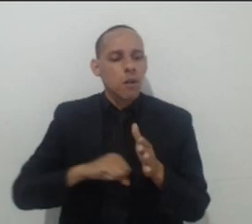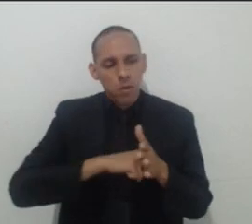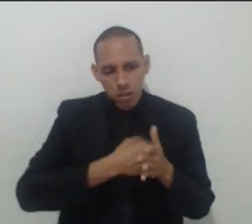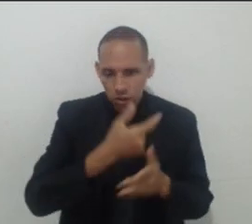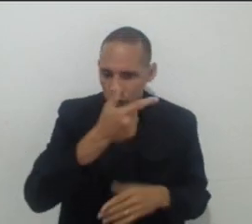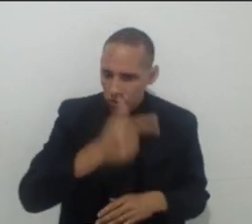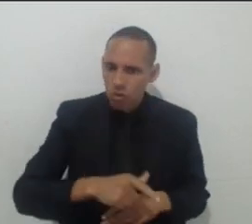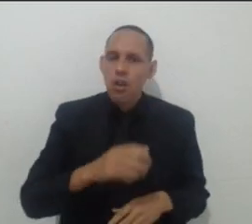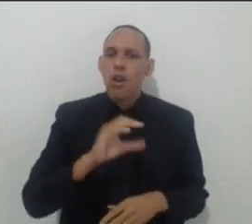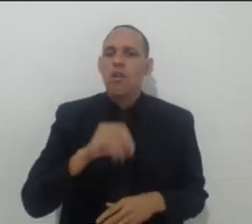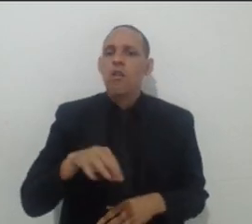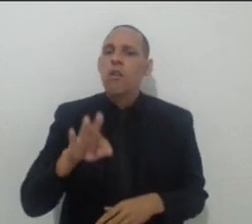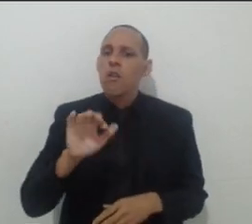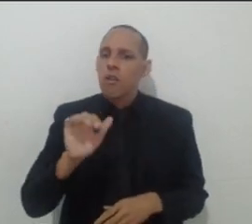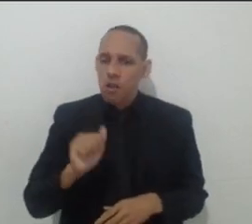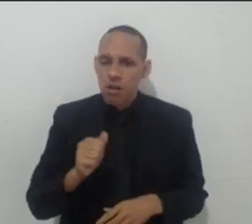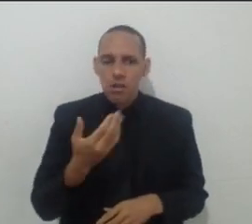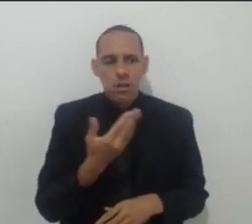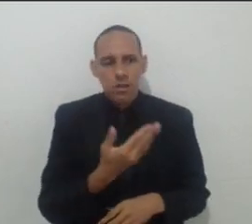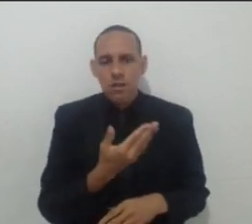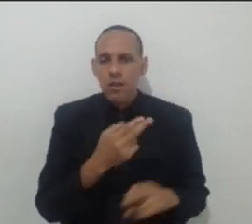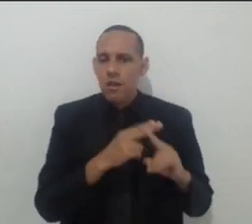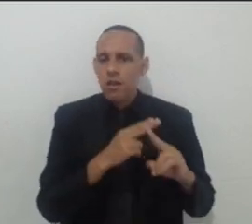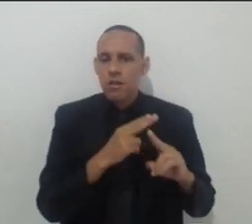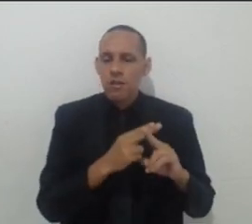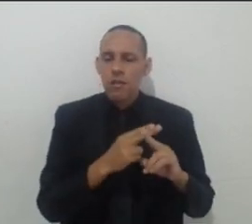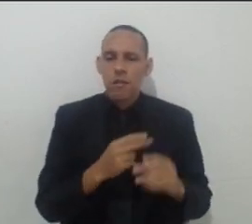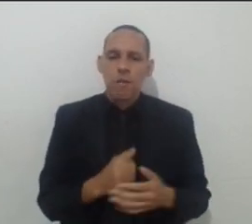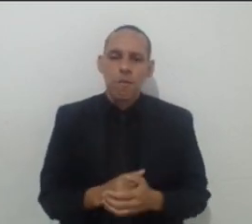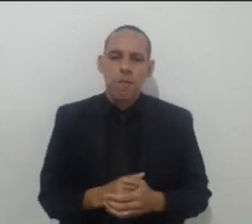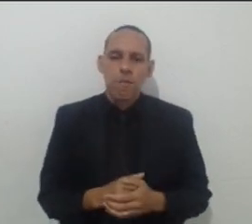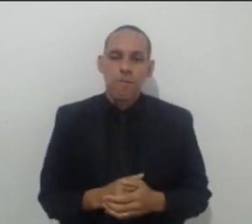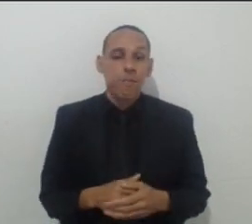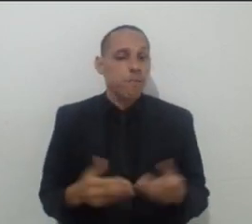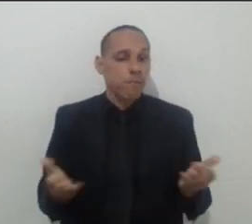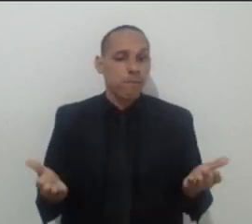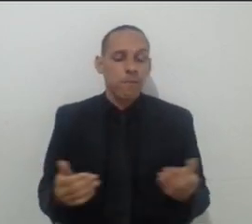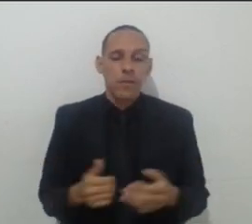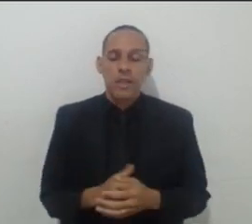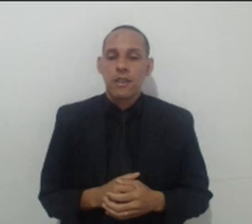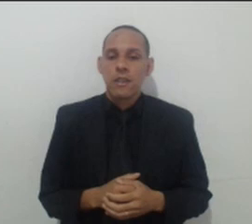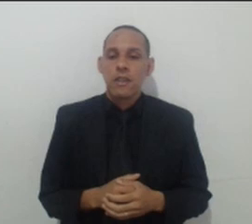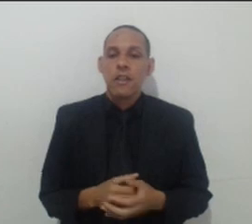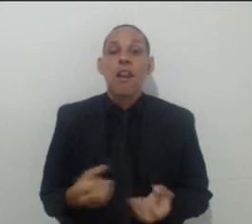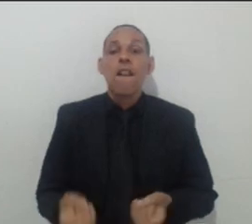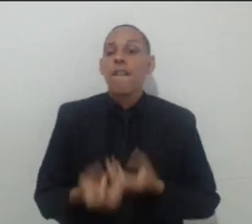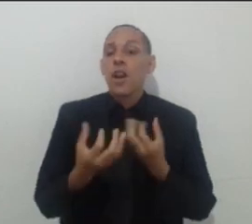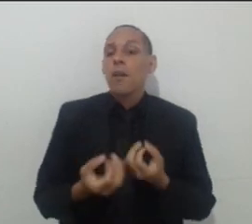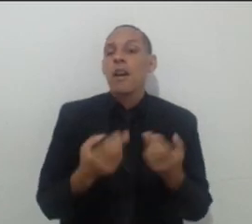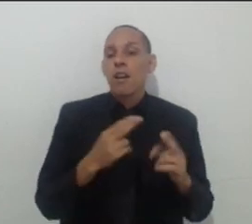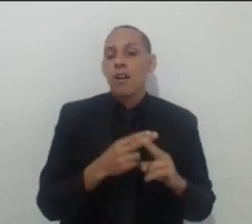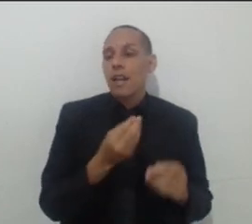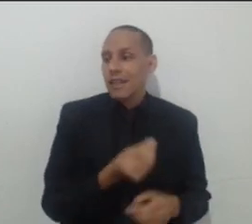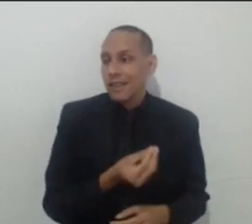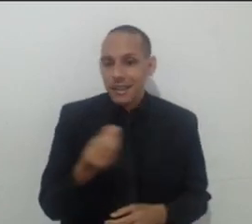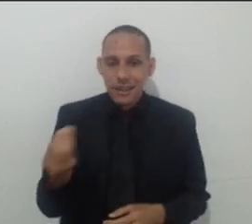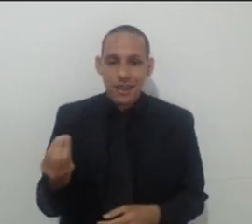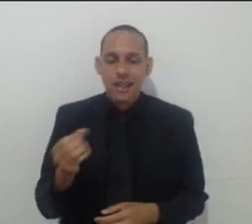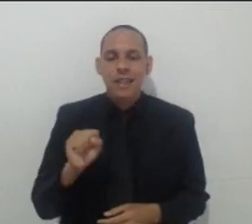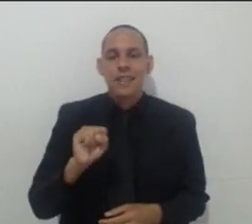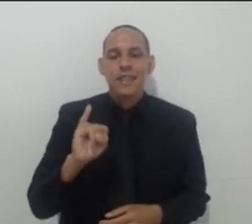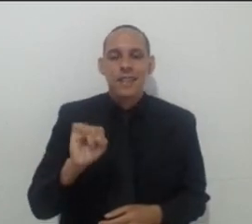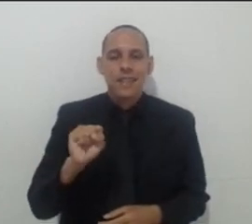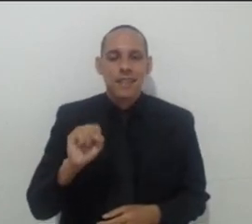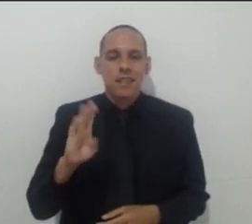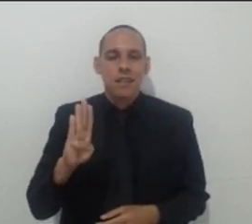contas da Caixa Econômica Federal. E aí, a informação dada pela Caixa para o Cisbachude é que não